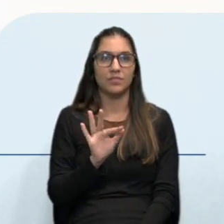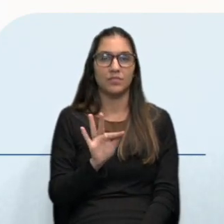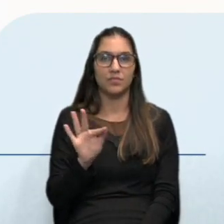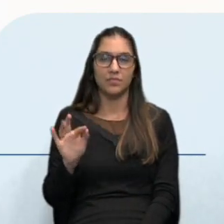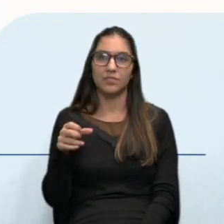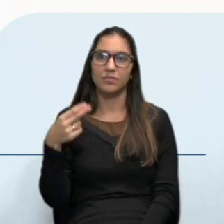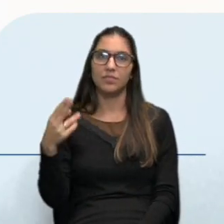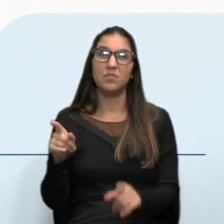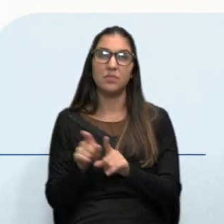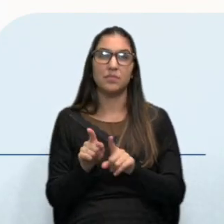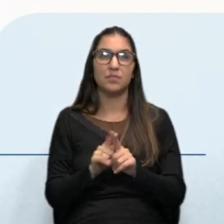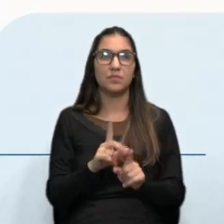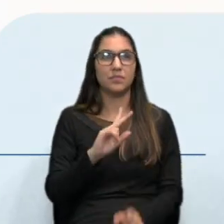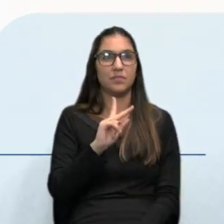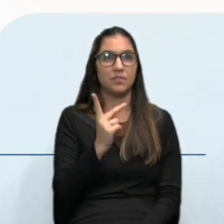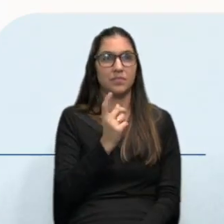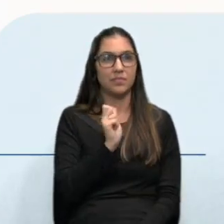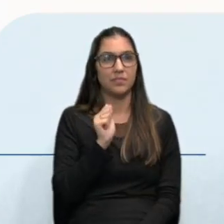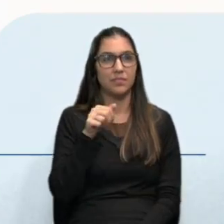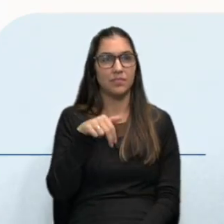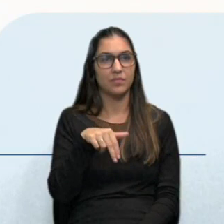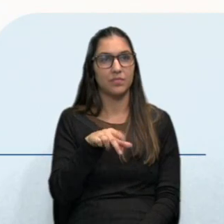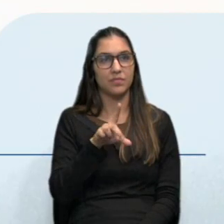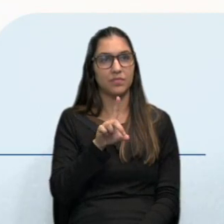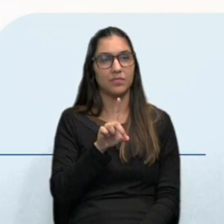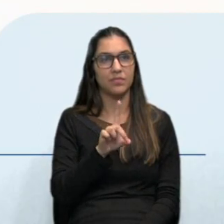ou também handover.